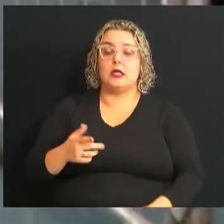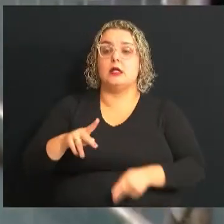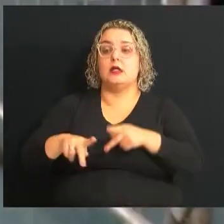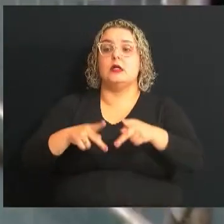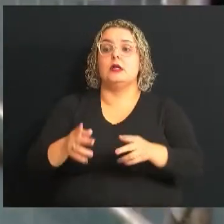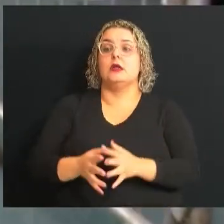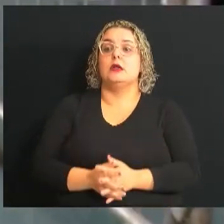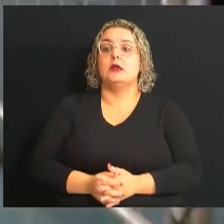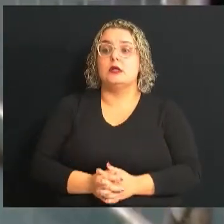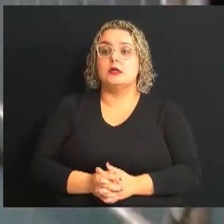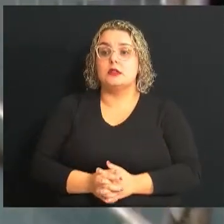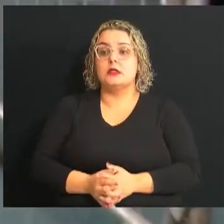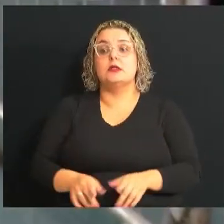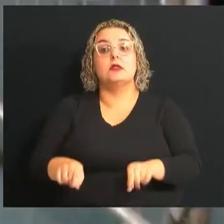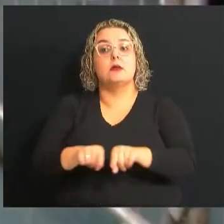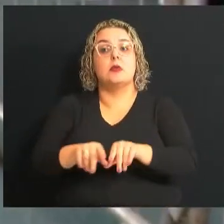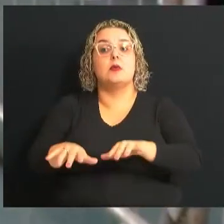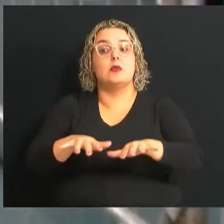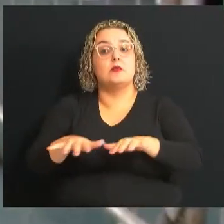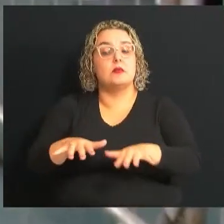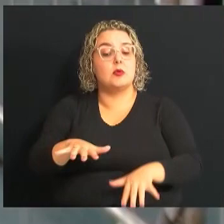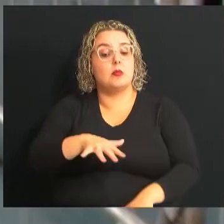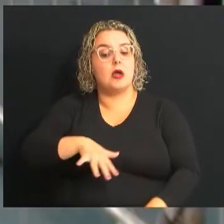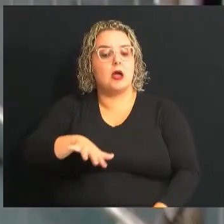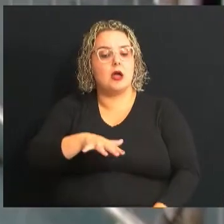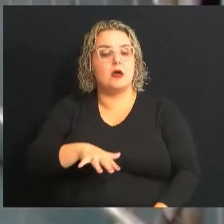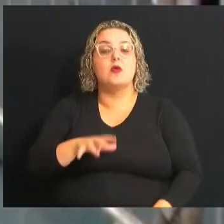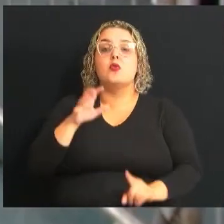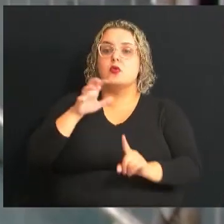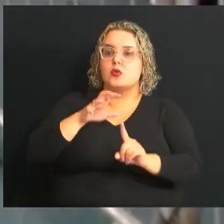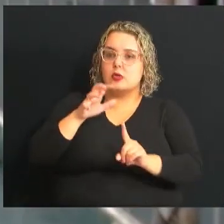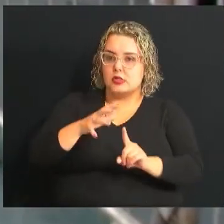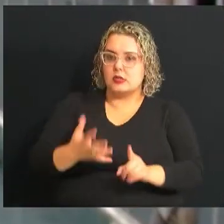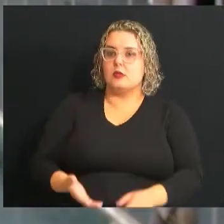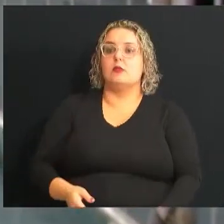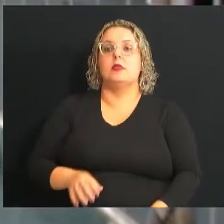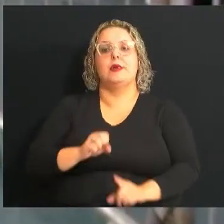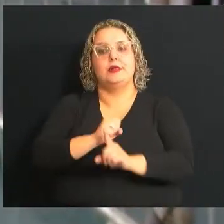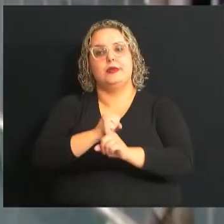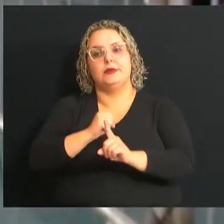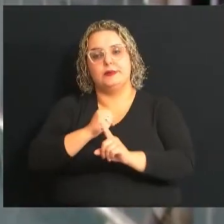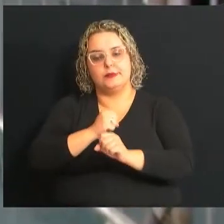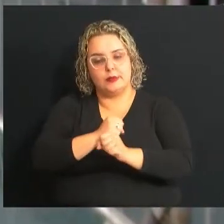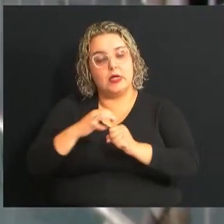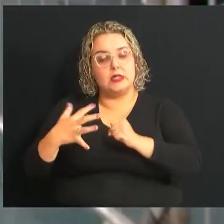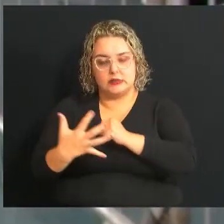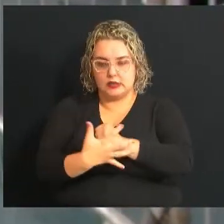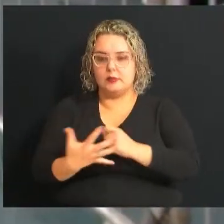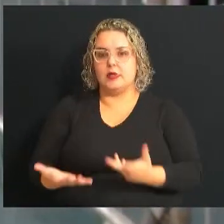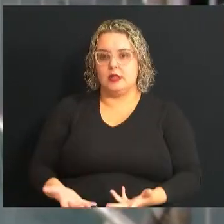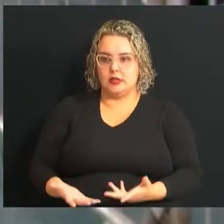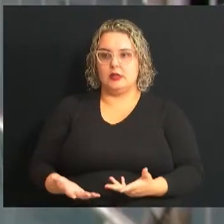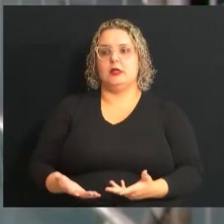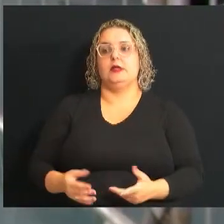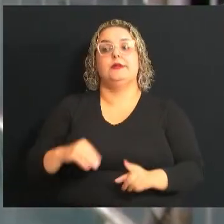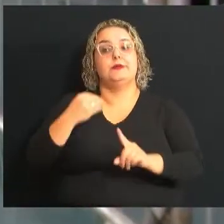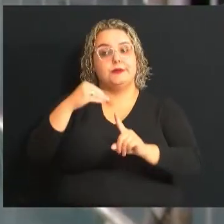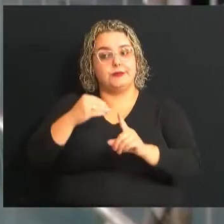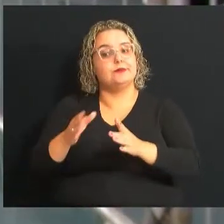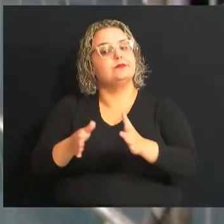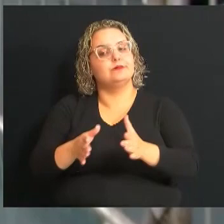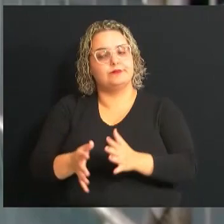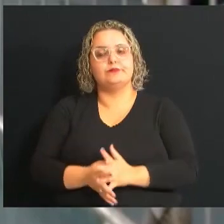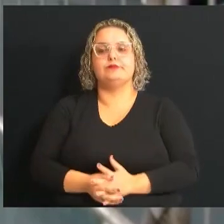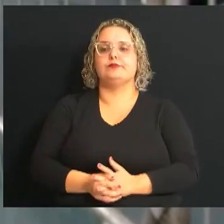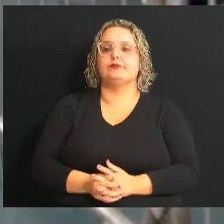E a gente acaba mobilizando um setor que foi muito impactado pela pandemia e que estão numa situação de muita vulnerabilidade. Mas foi